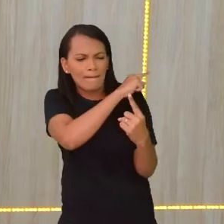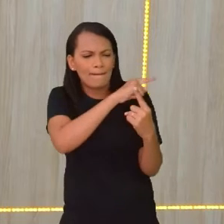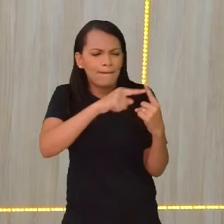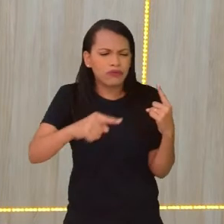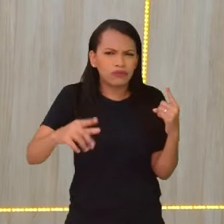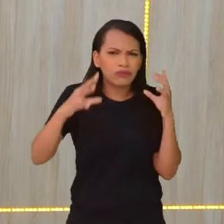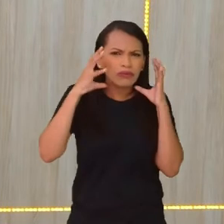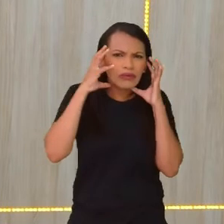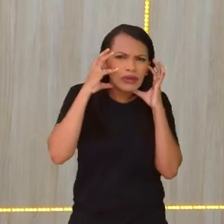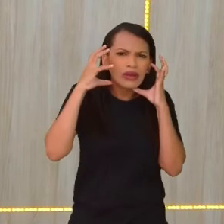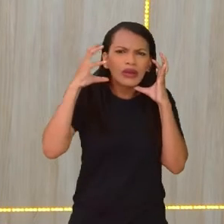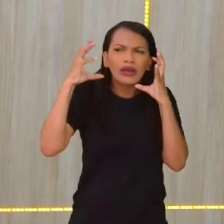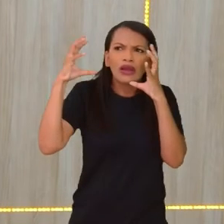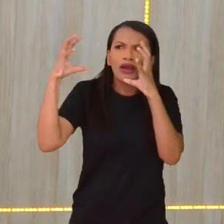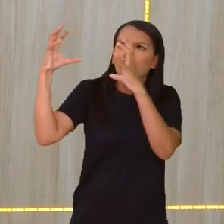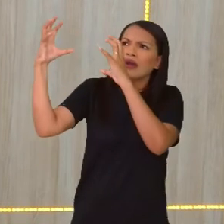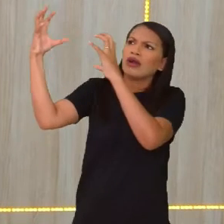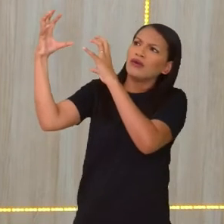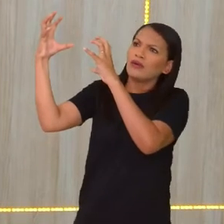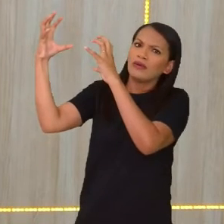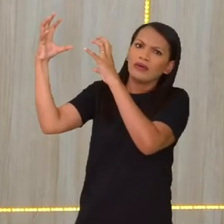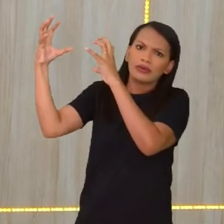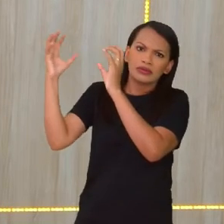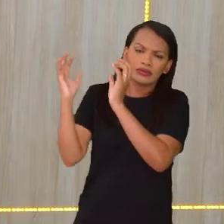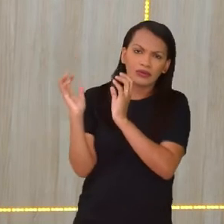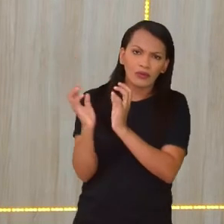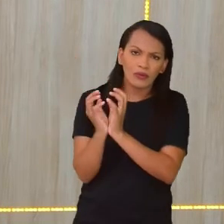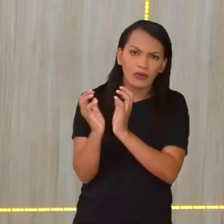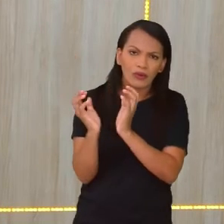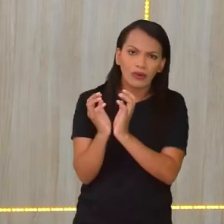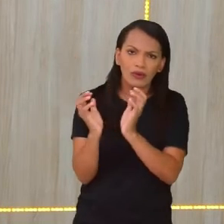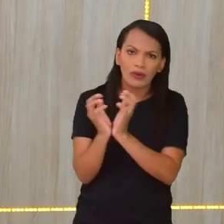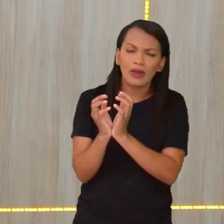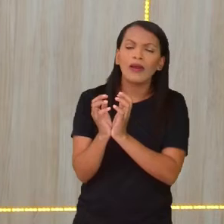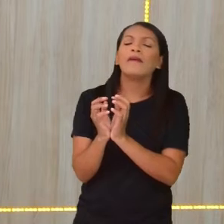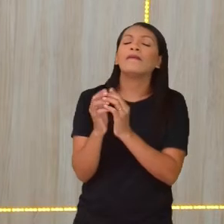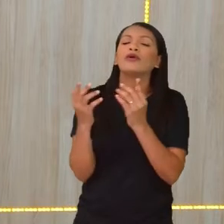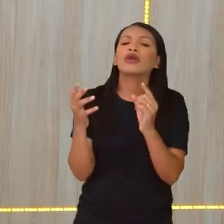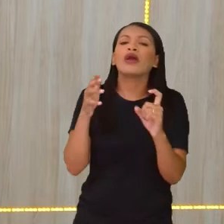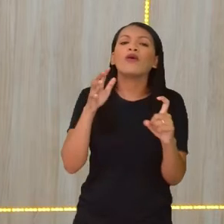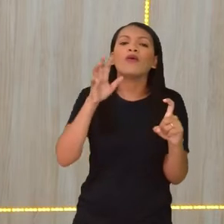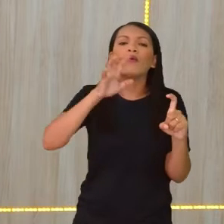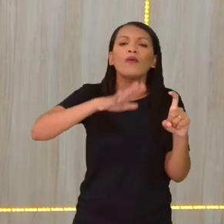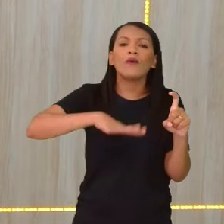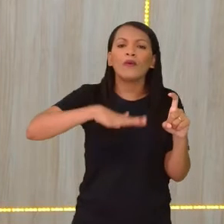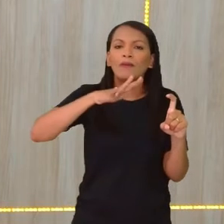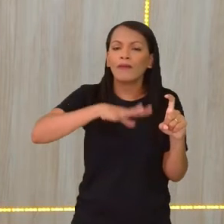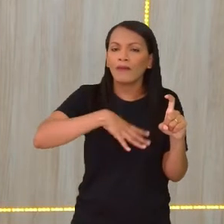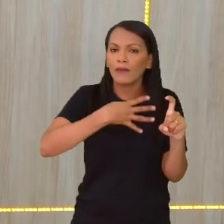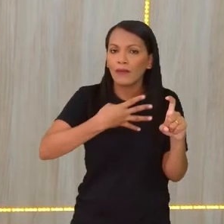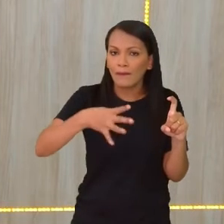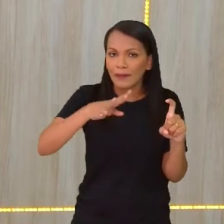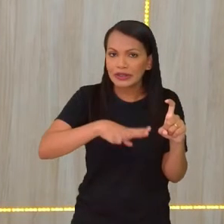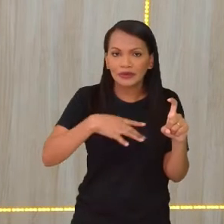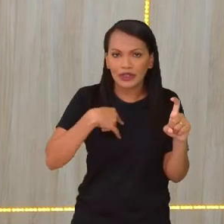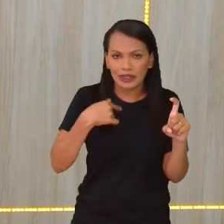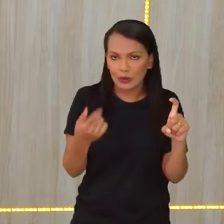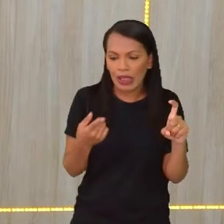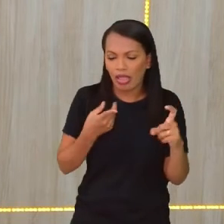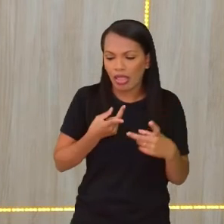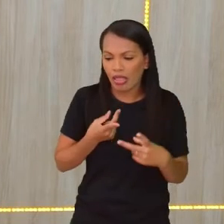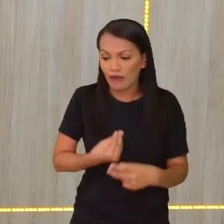sua cabeça, né, no centro do Recife, para acabar com o mito da imortalidade de Zumbi. Zumbi,